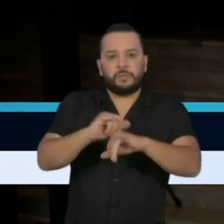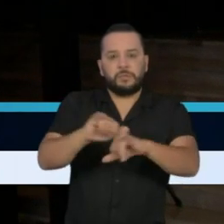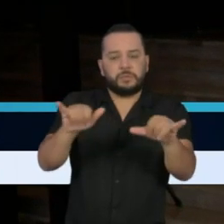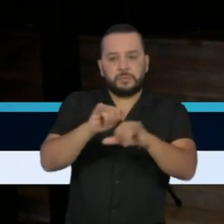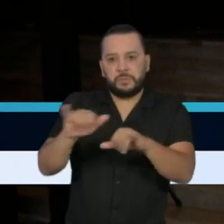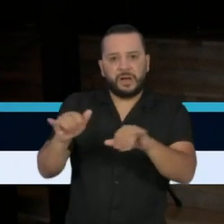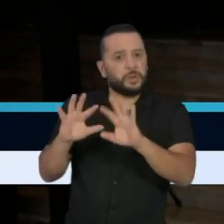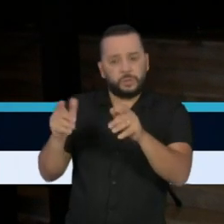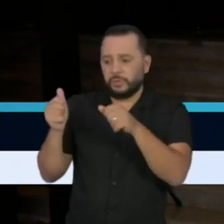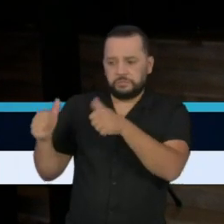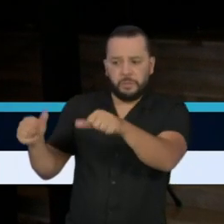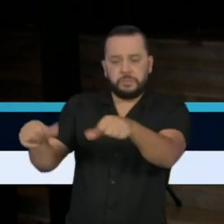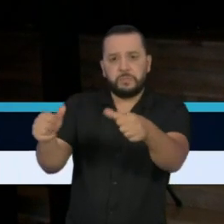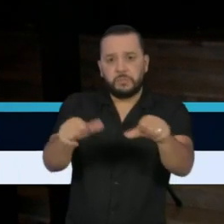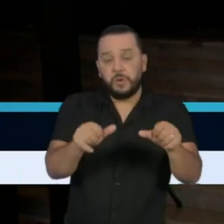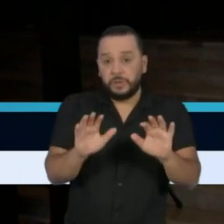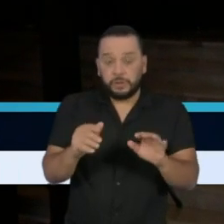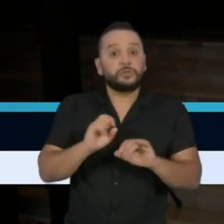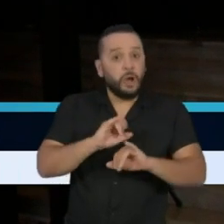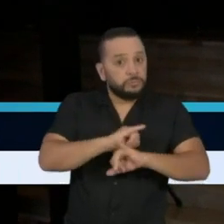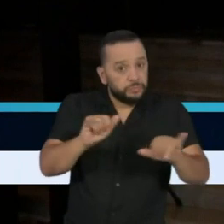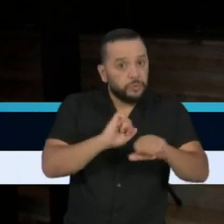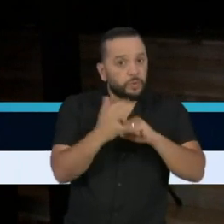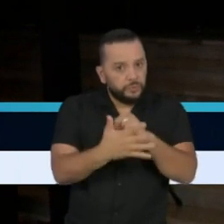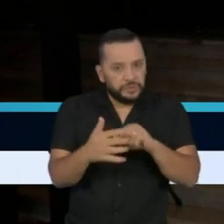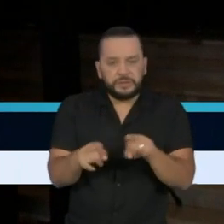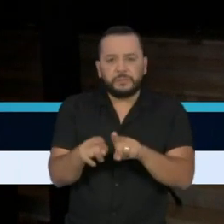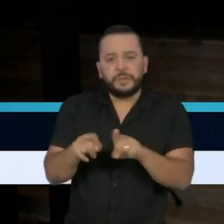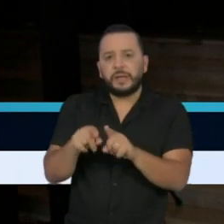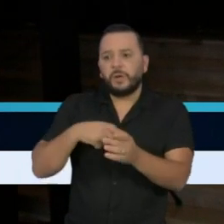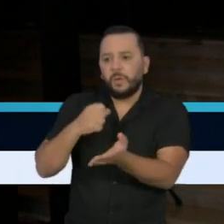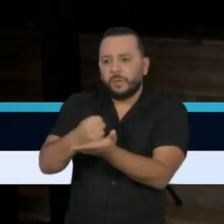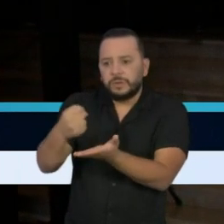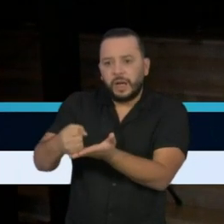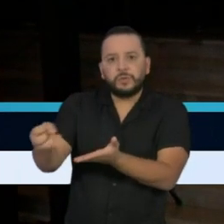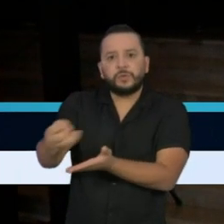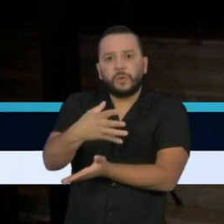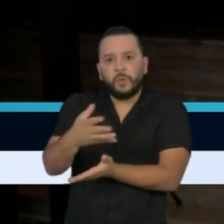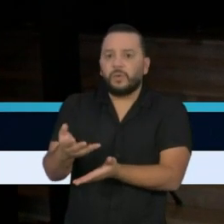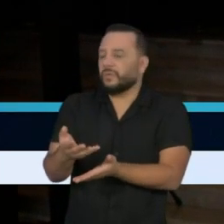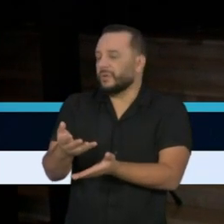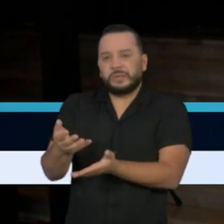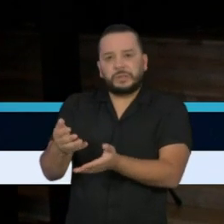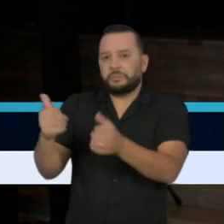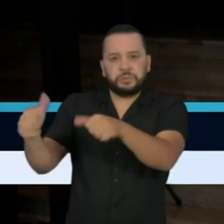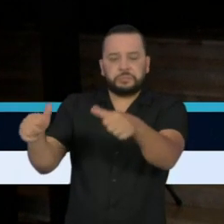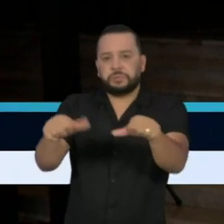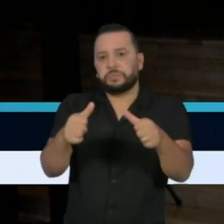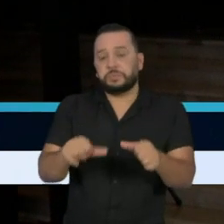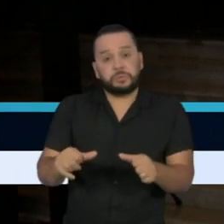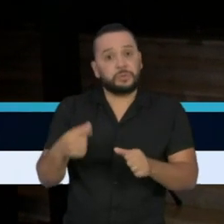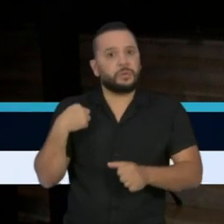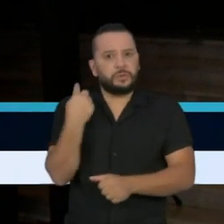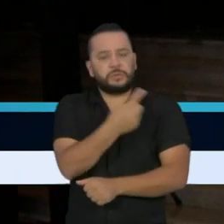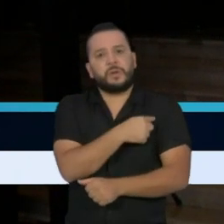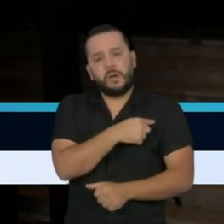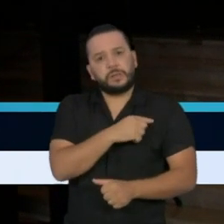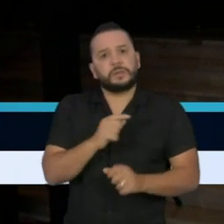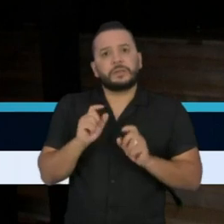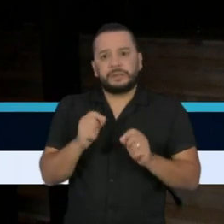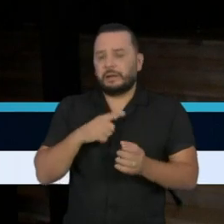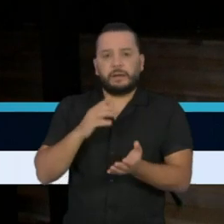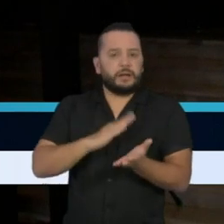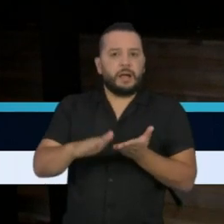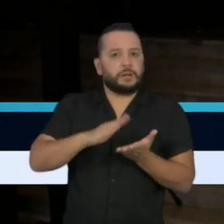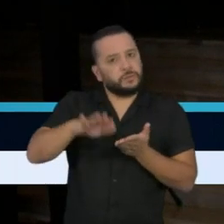não específica para o Covid, contratação de contratos, ou seja, é uma meta que prevemos não pressionar mais o